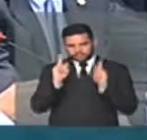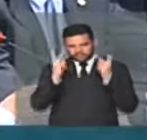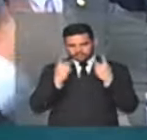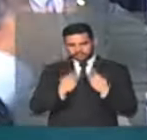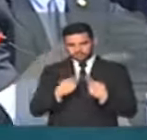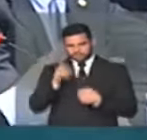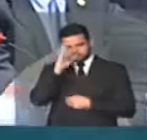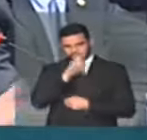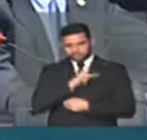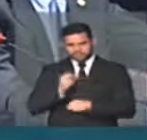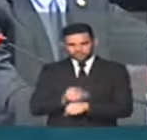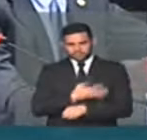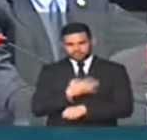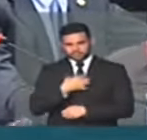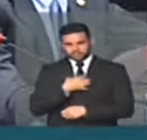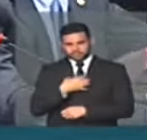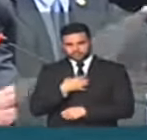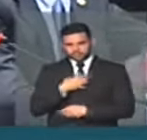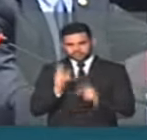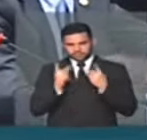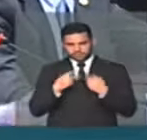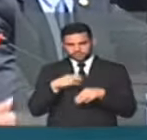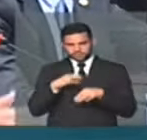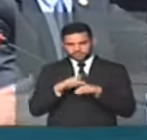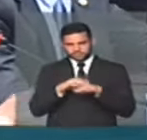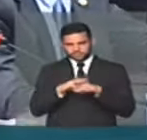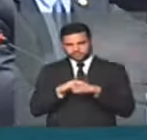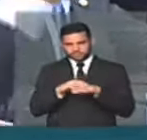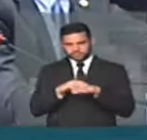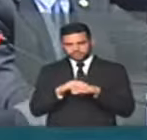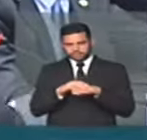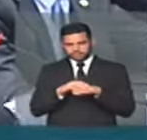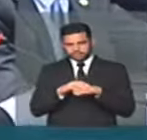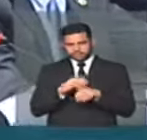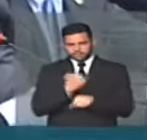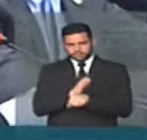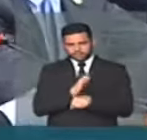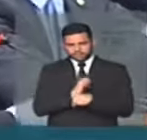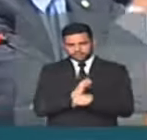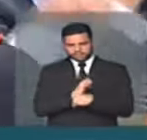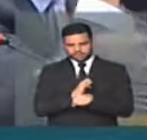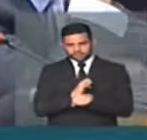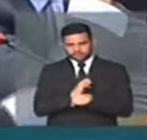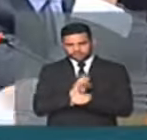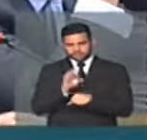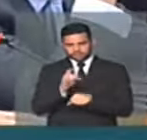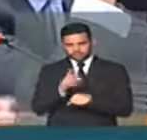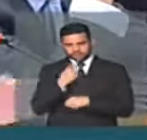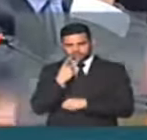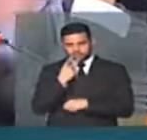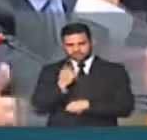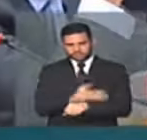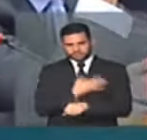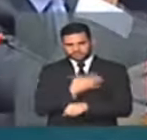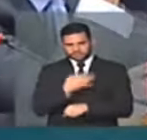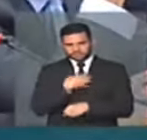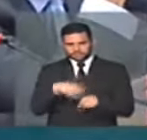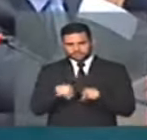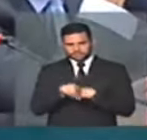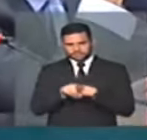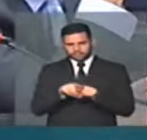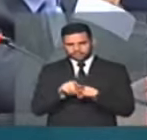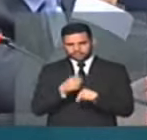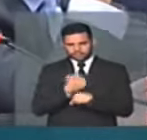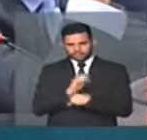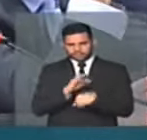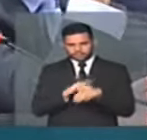Um ser humano, presidente, que não tem emoção, é um ser humano doente. Agora, um Estado que só se dirige pela emoção também é um